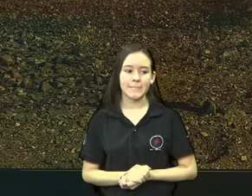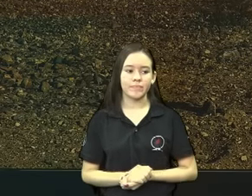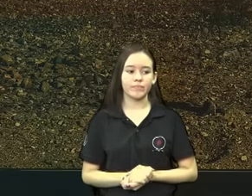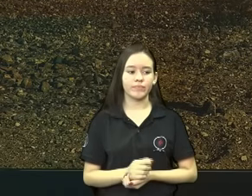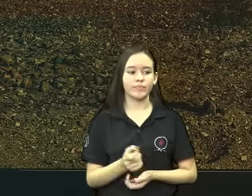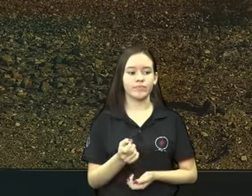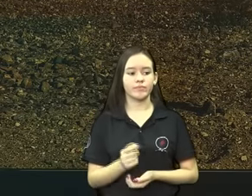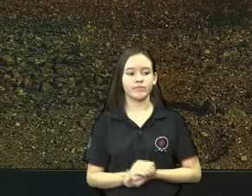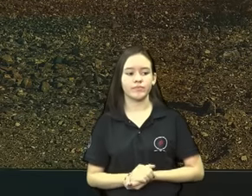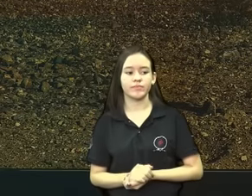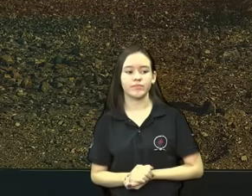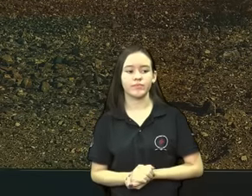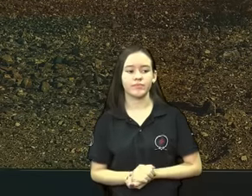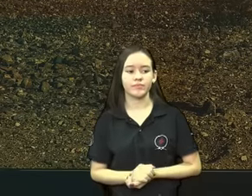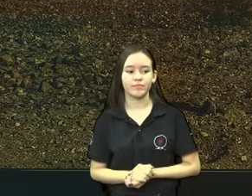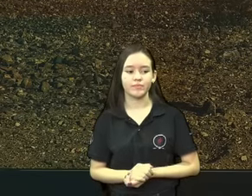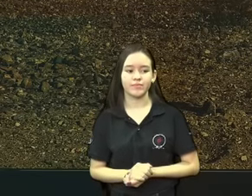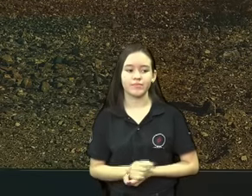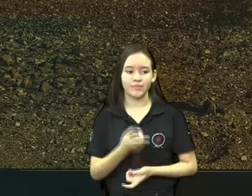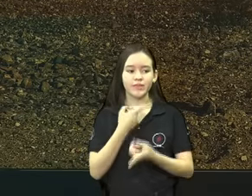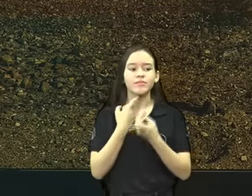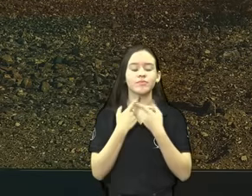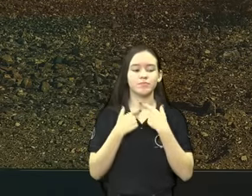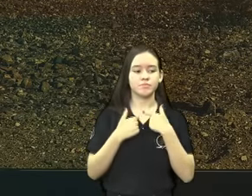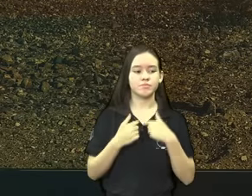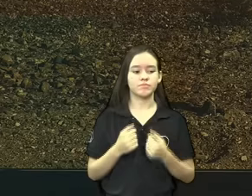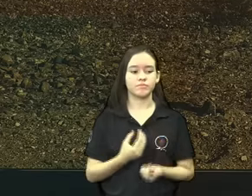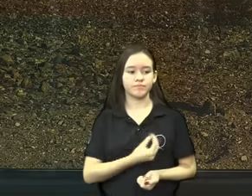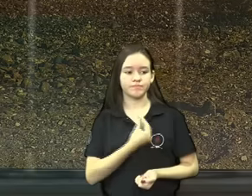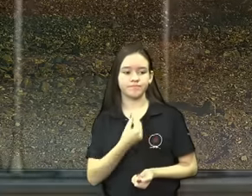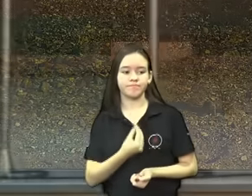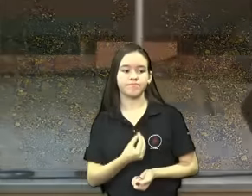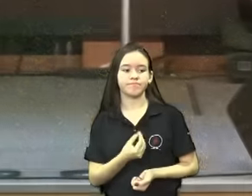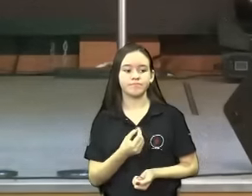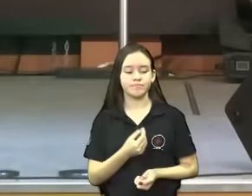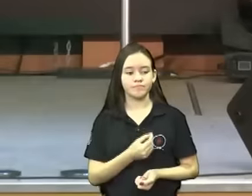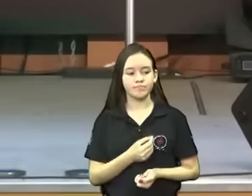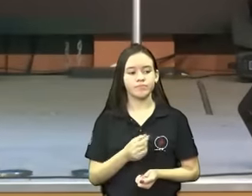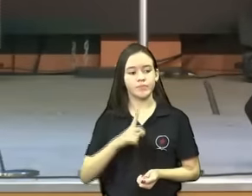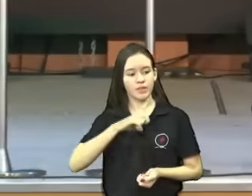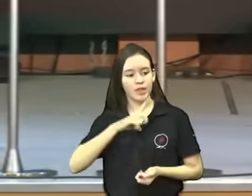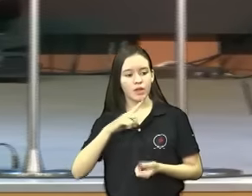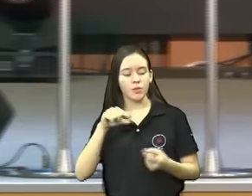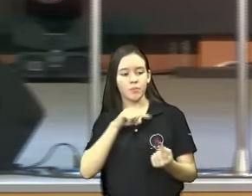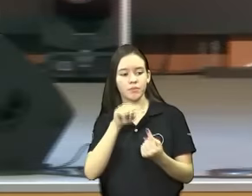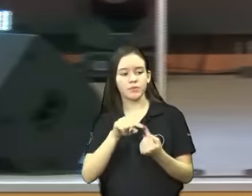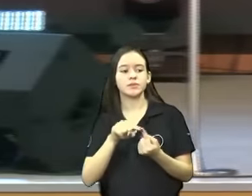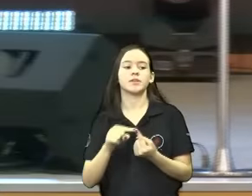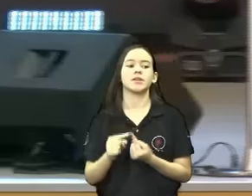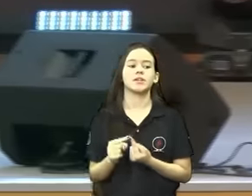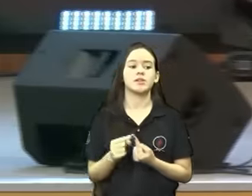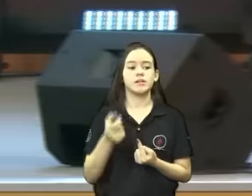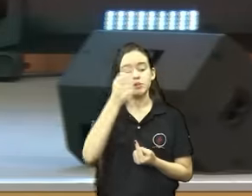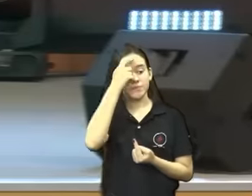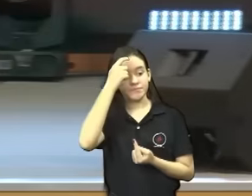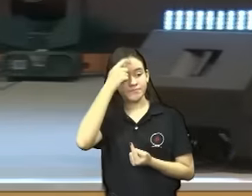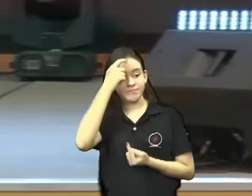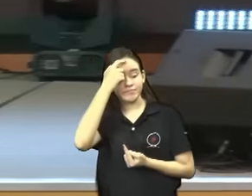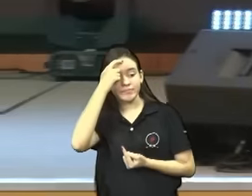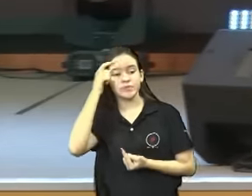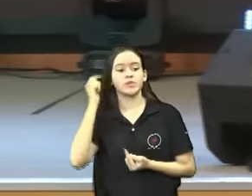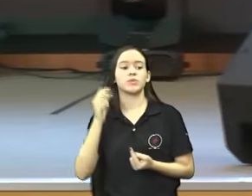o desejo e a vontade tem o poder de interferir na consciência e nos